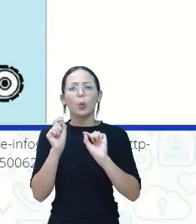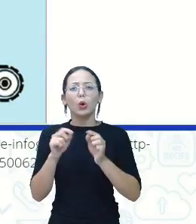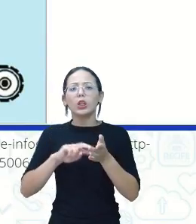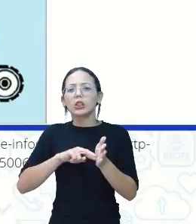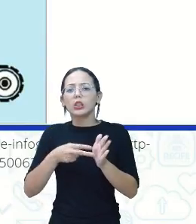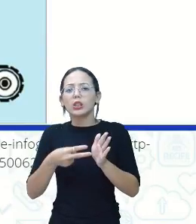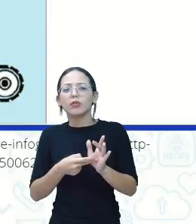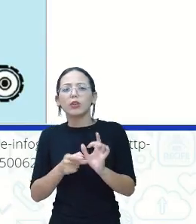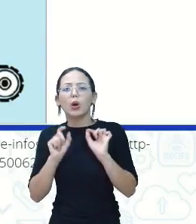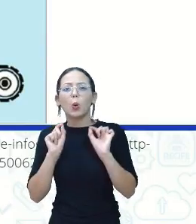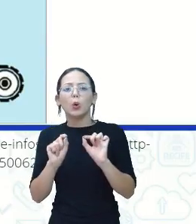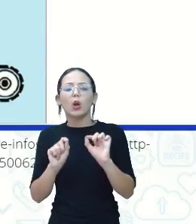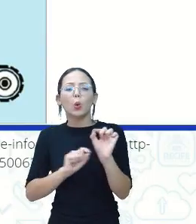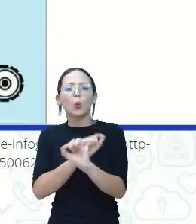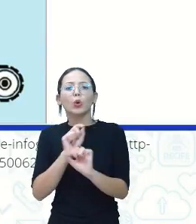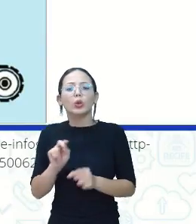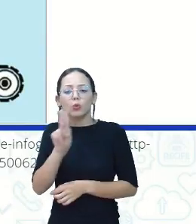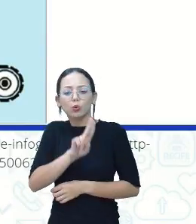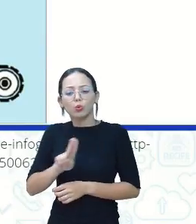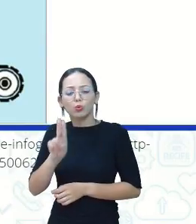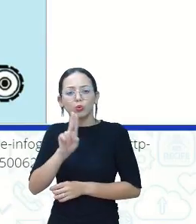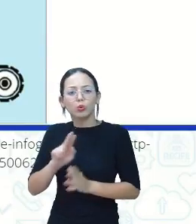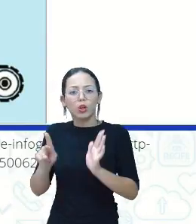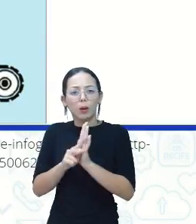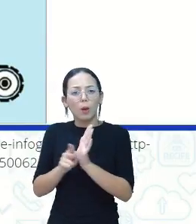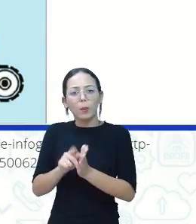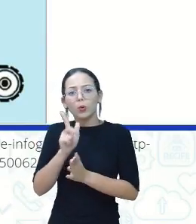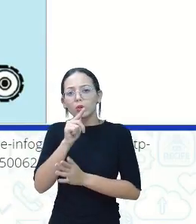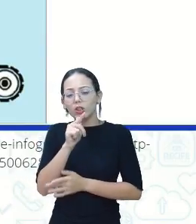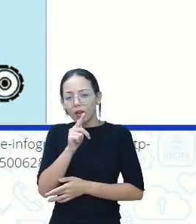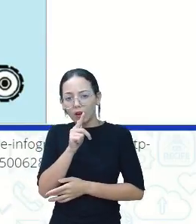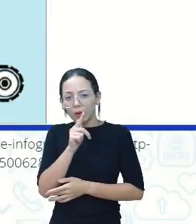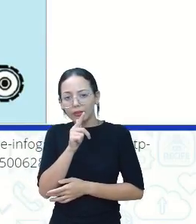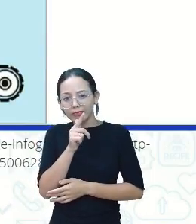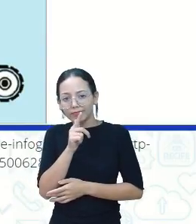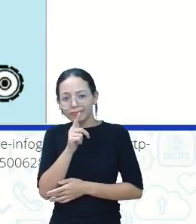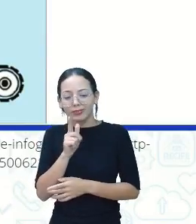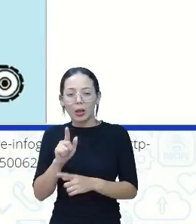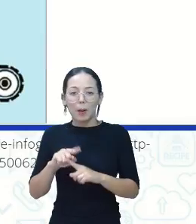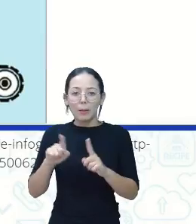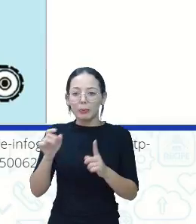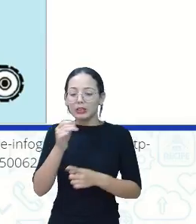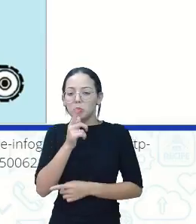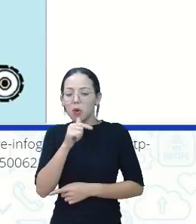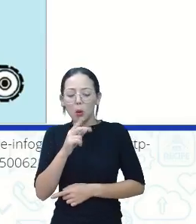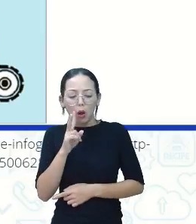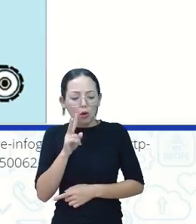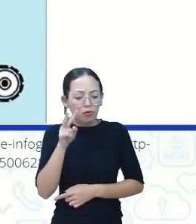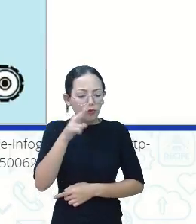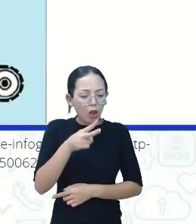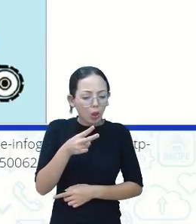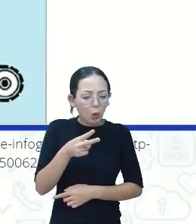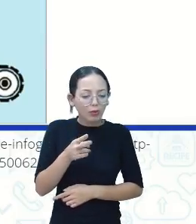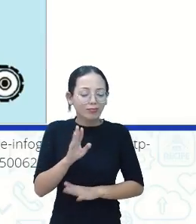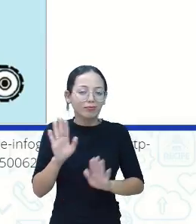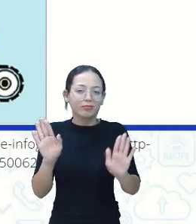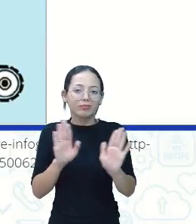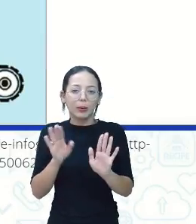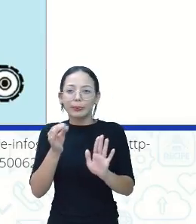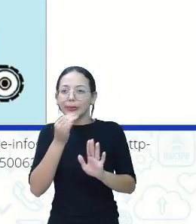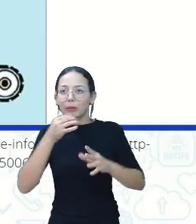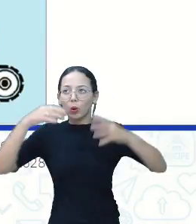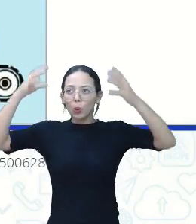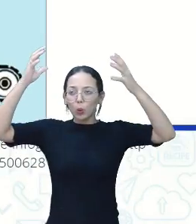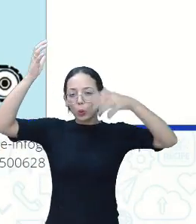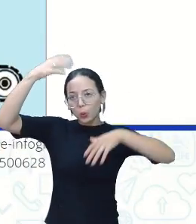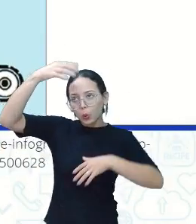infográfico aí é o que se gasta de água, onde não necessariamente é aquela água que eu estou vendo ser gasta, como num banho,